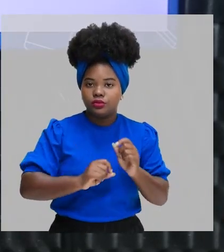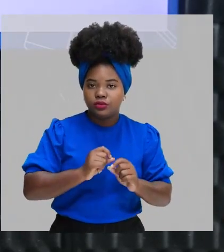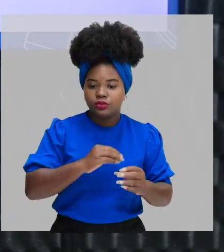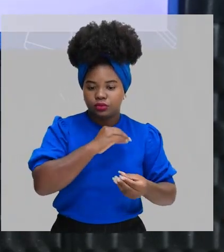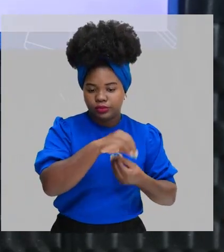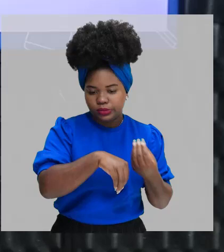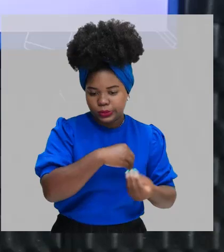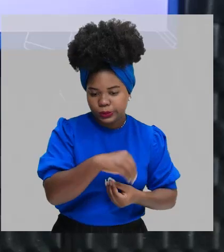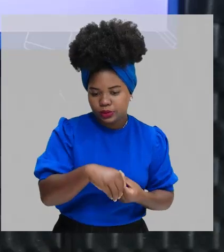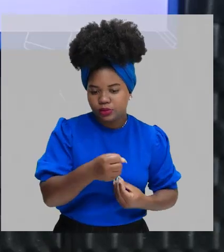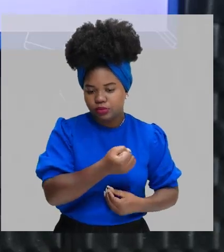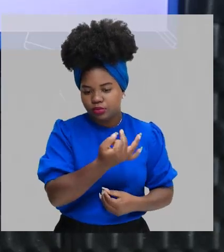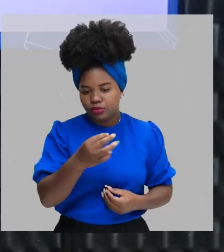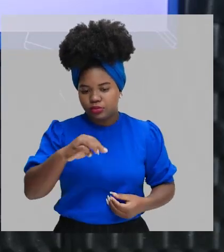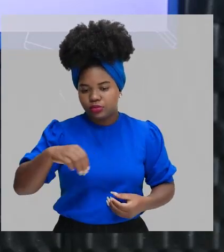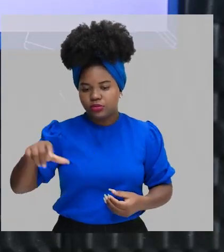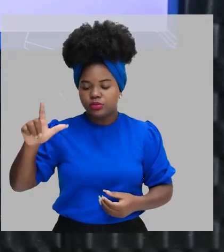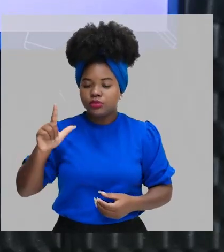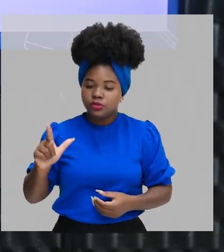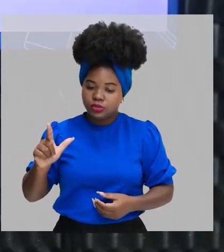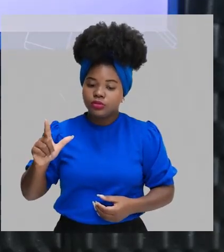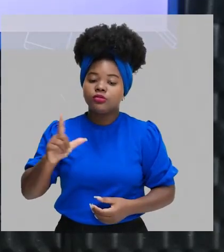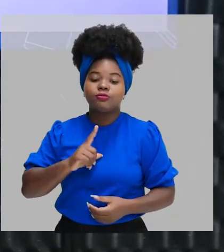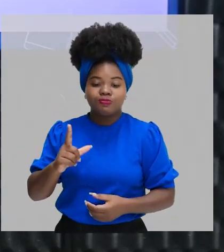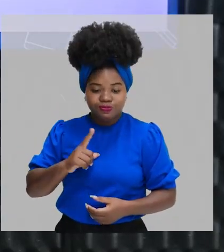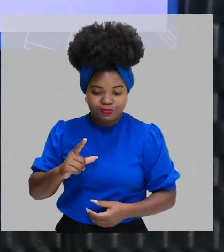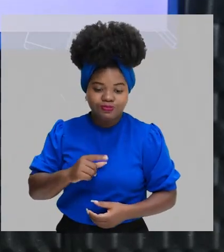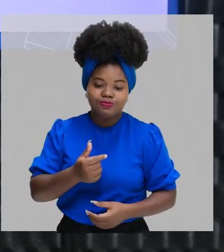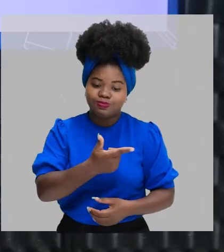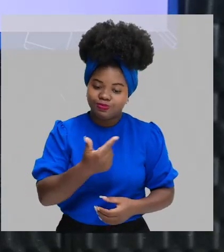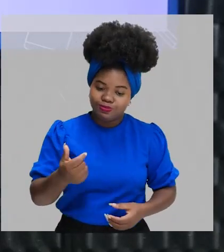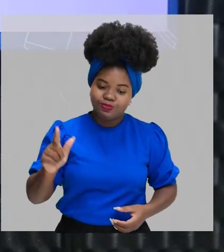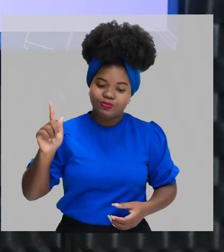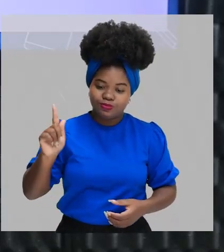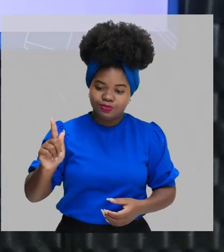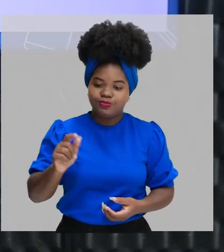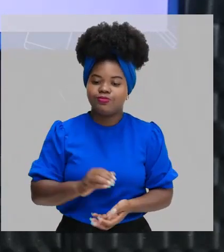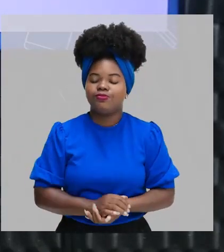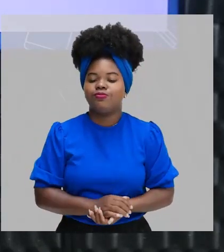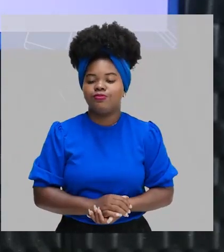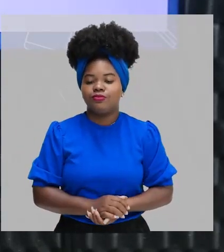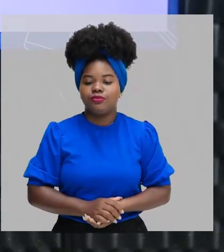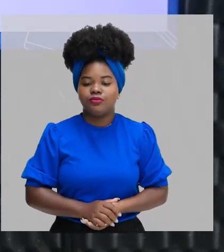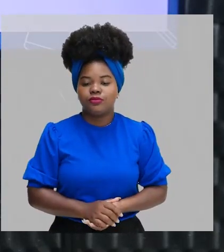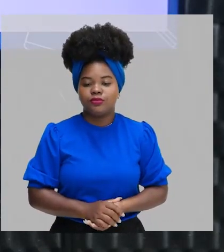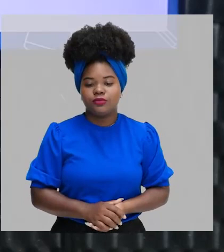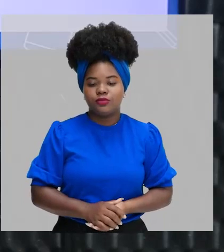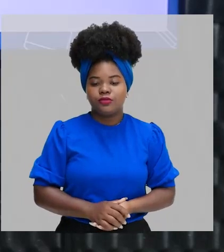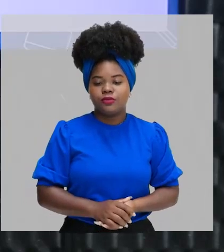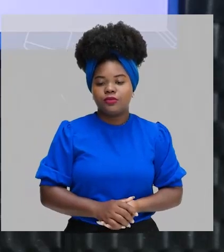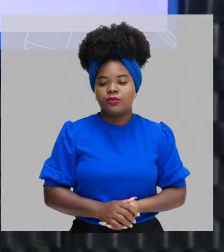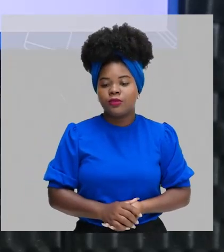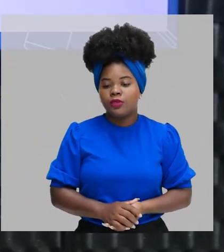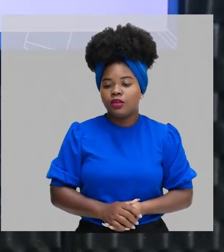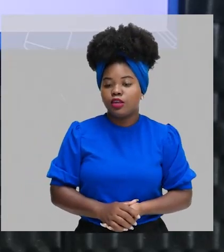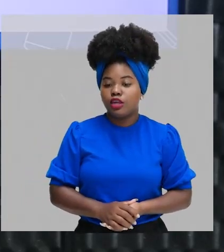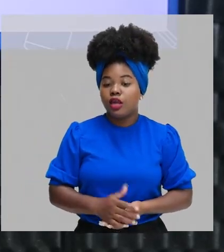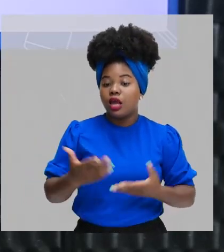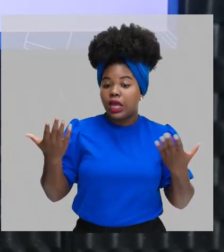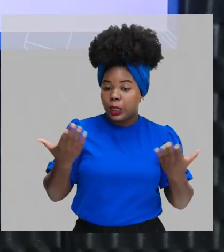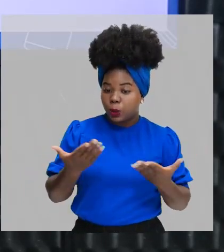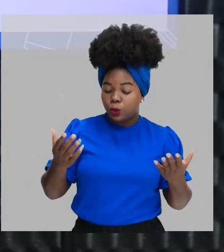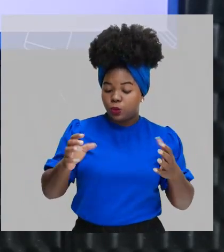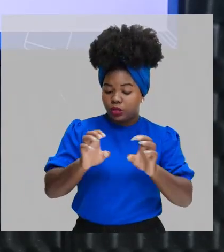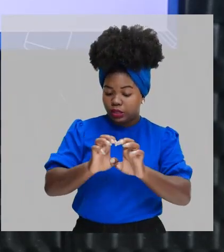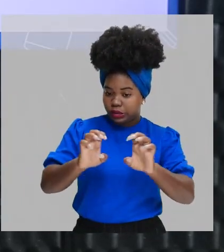reagir. É a quantidade de mol presente naqueles 12 gramas de pirita, certo? Olhando agora a